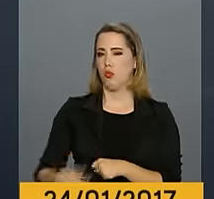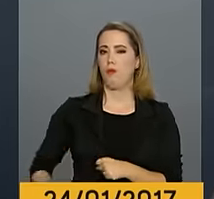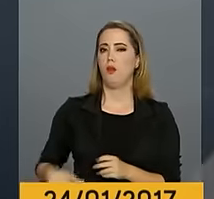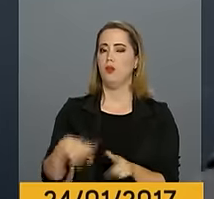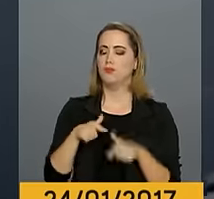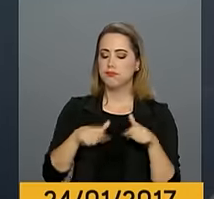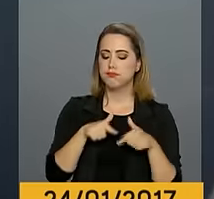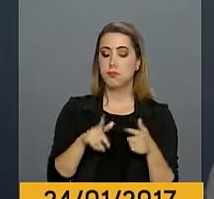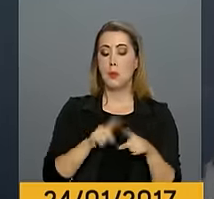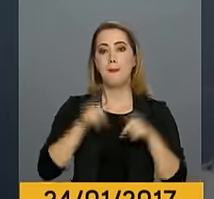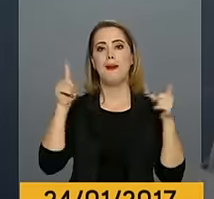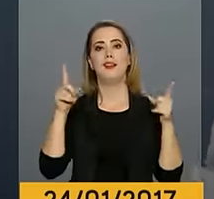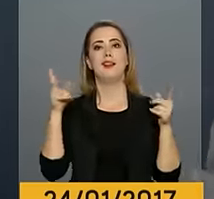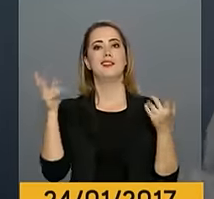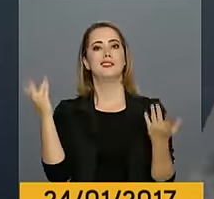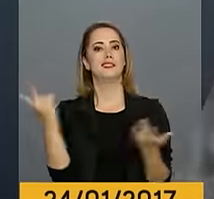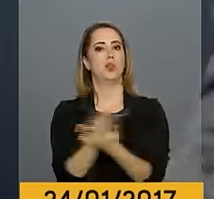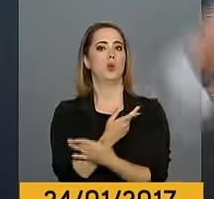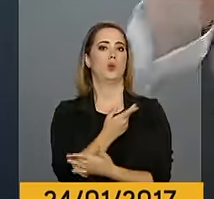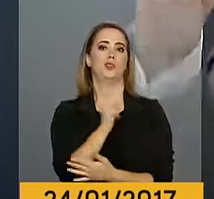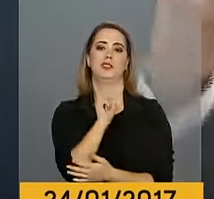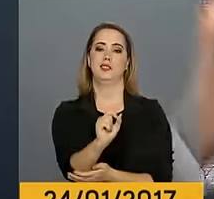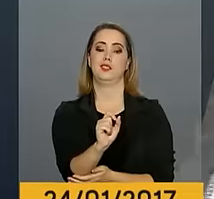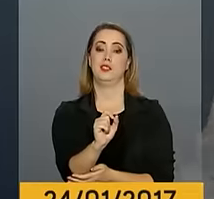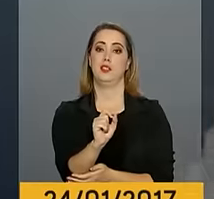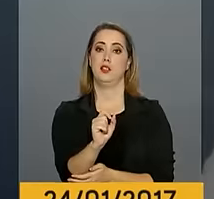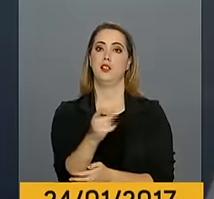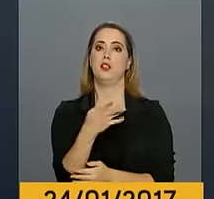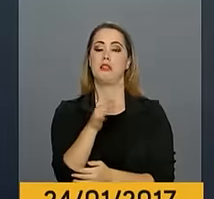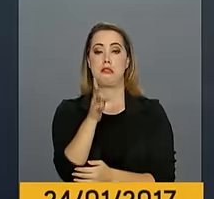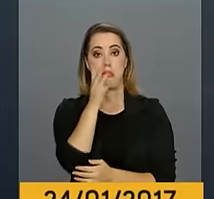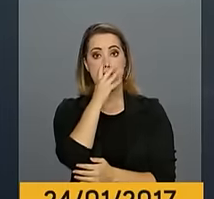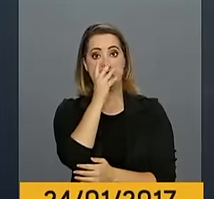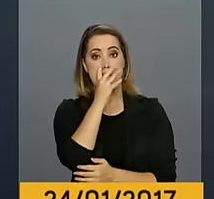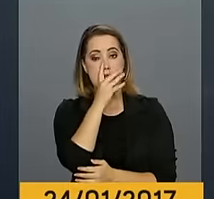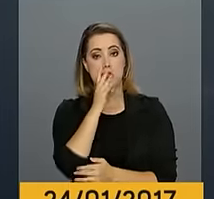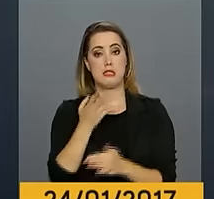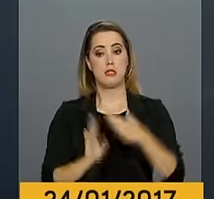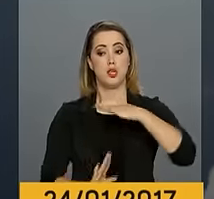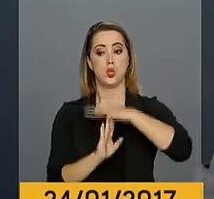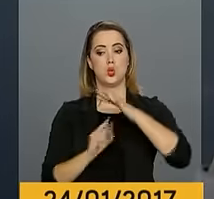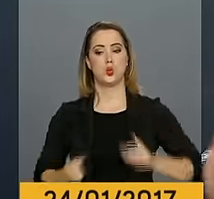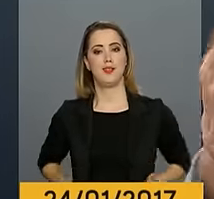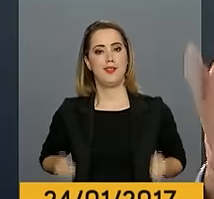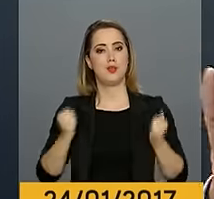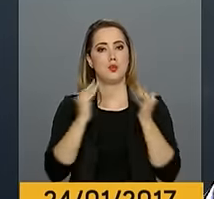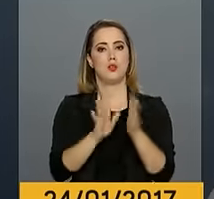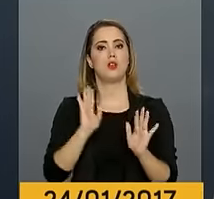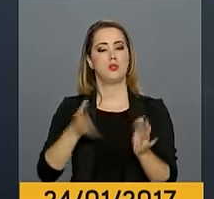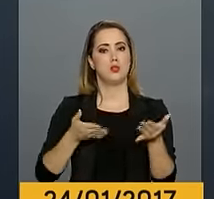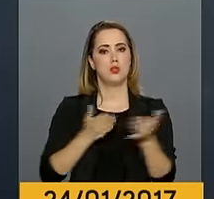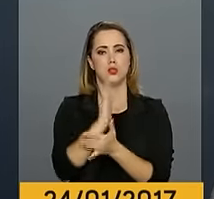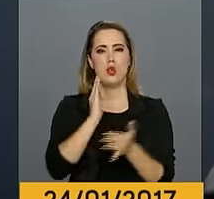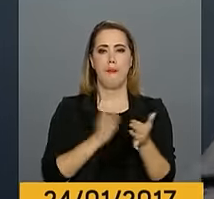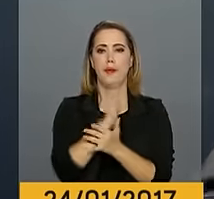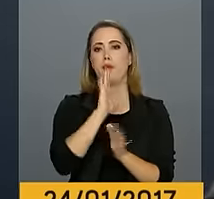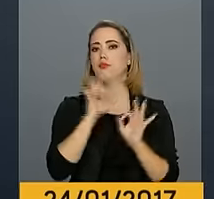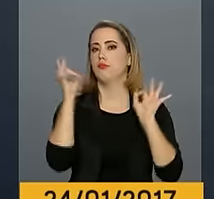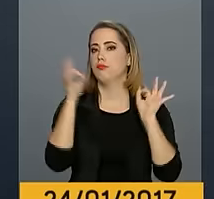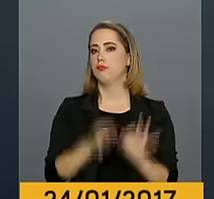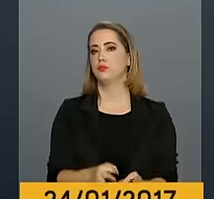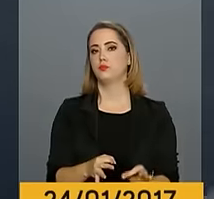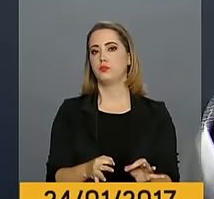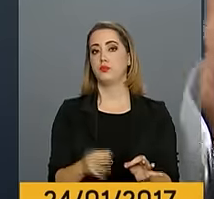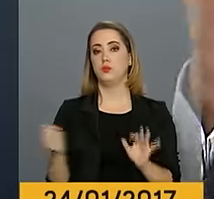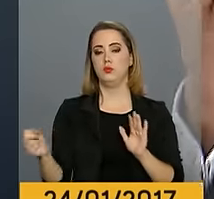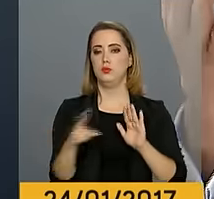é interessante, é o chamado teto dos gastos públicos, nós já aprovamos em definitivo, que é uma proposta de emenda constitucional, não é? A reforma da